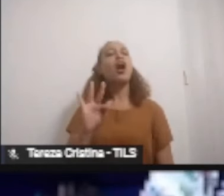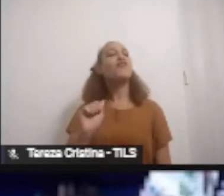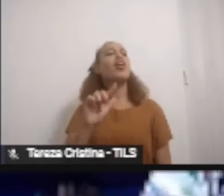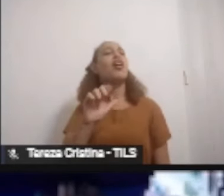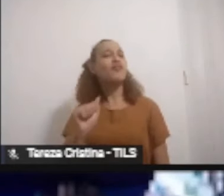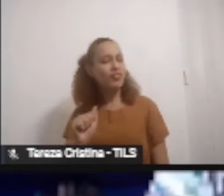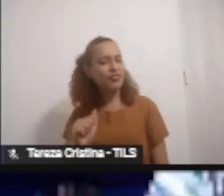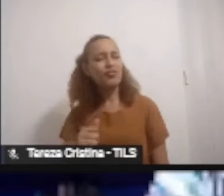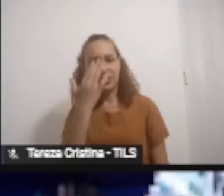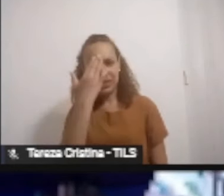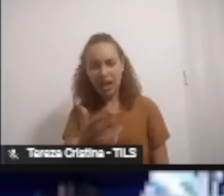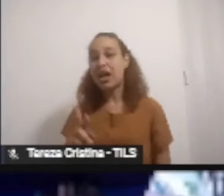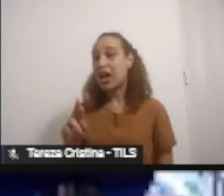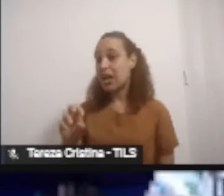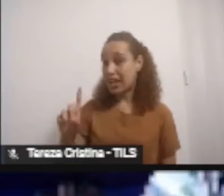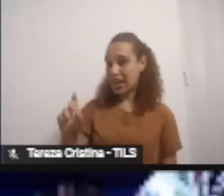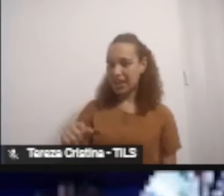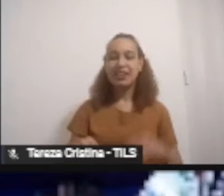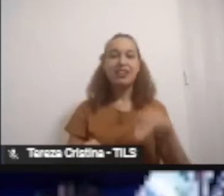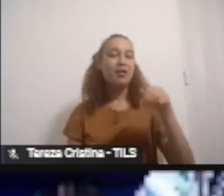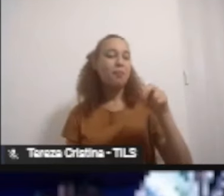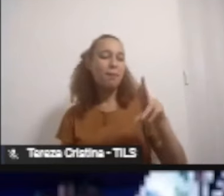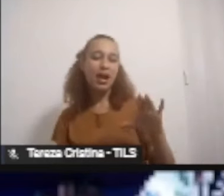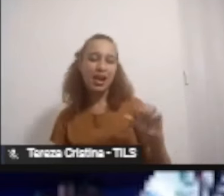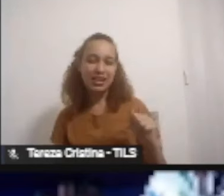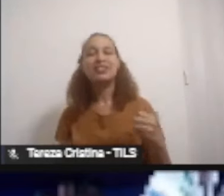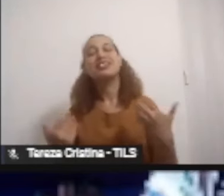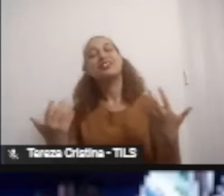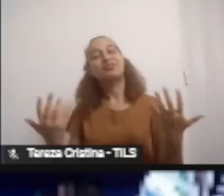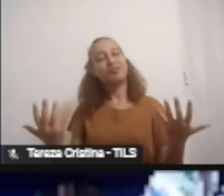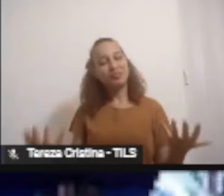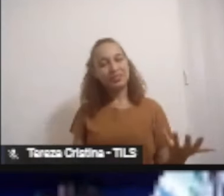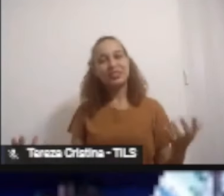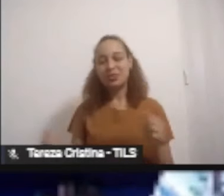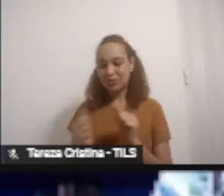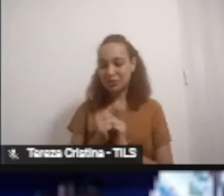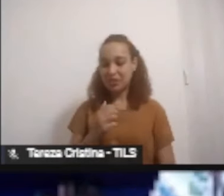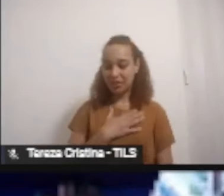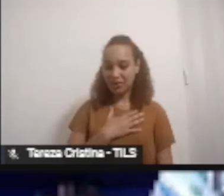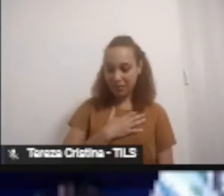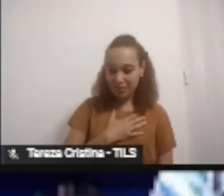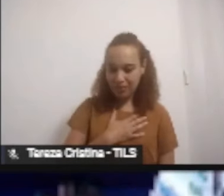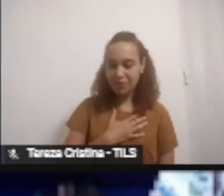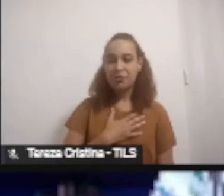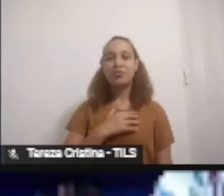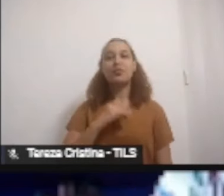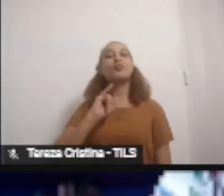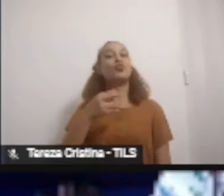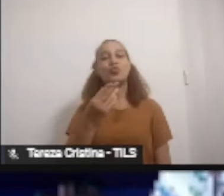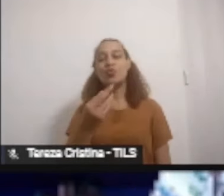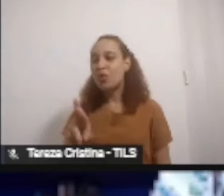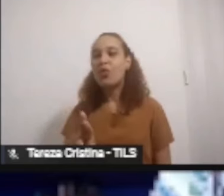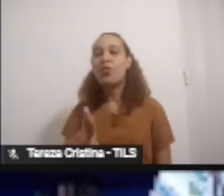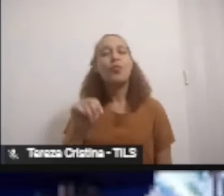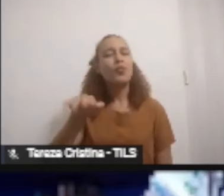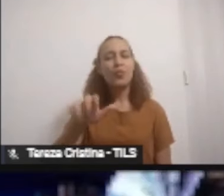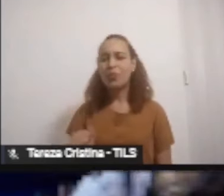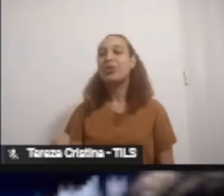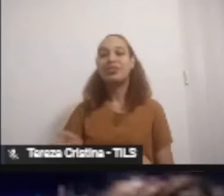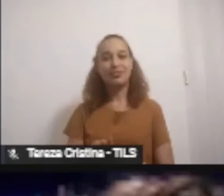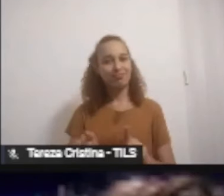Não Bate Eduk, Márcia e Ana acolheram, não só a mim, a Bruna, o João também, né? Muito obrigada.